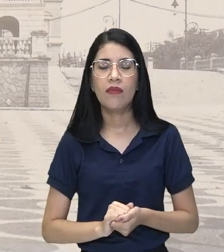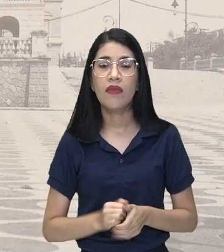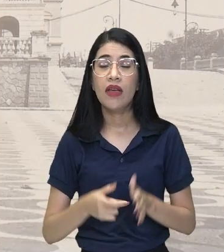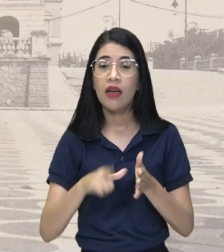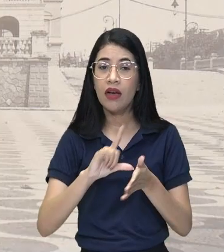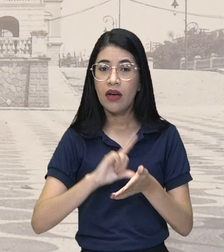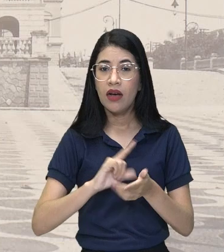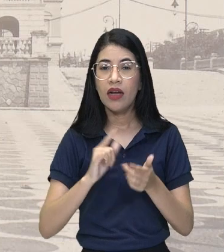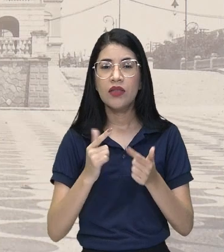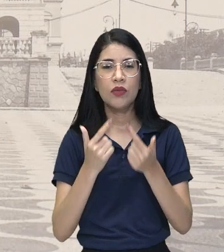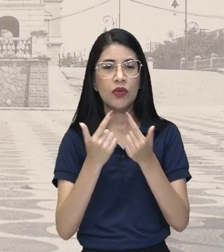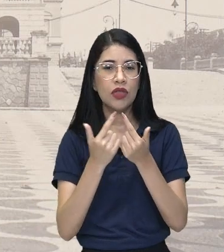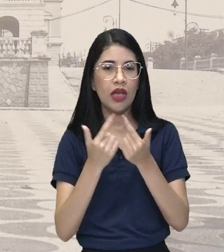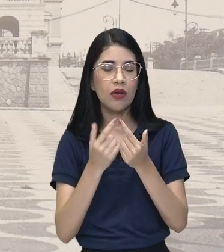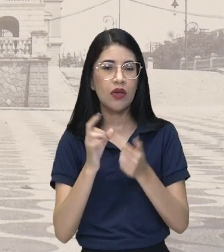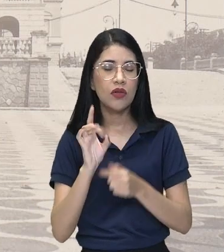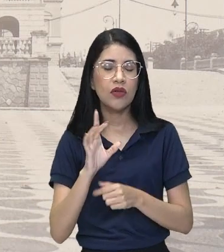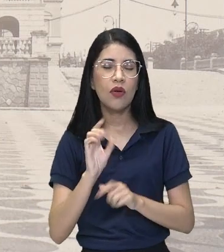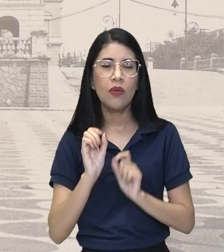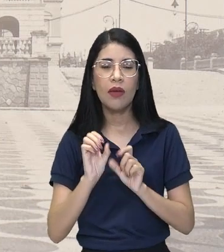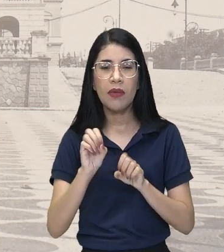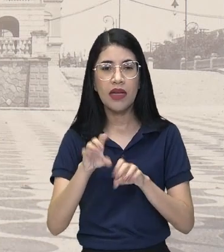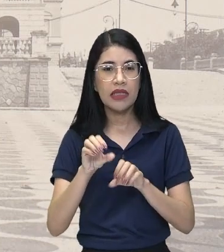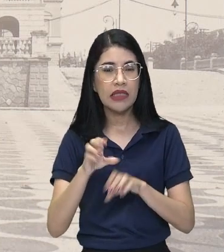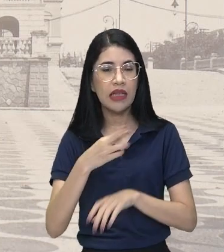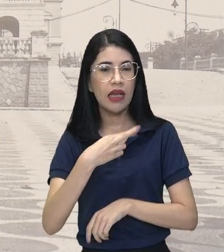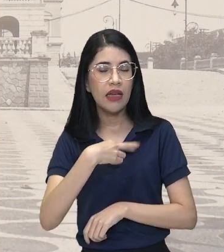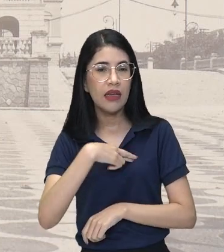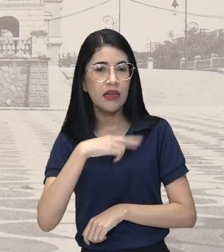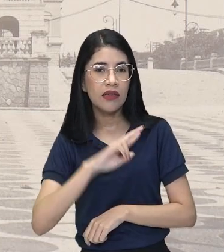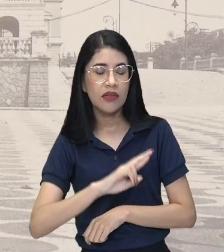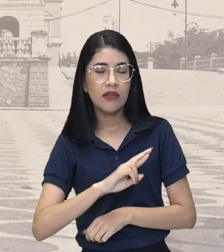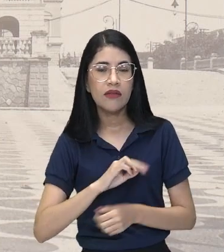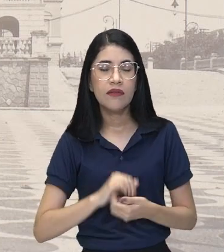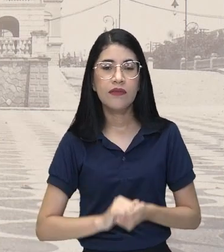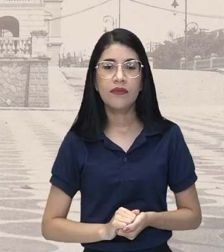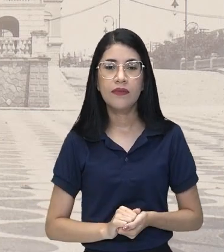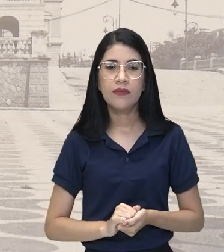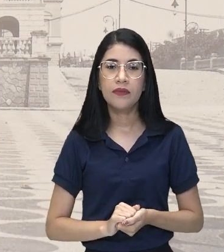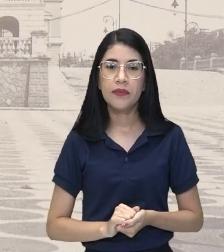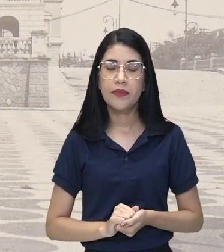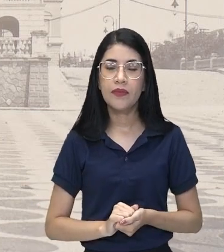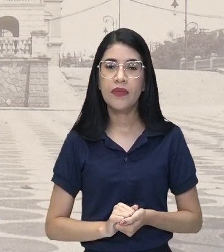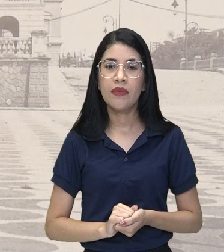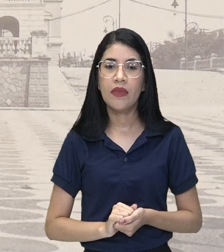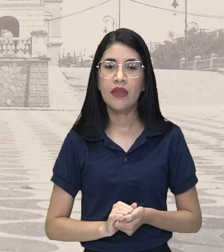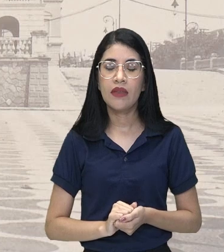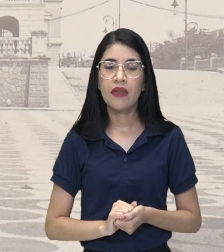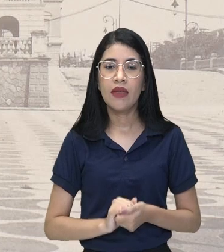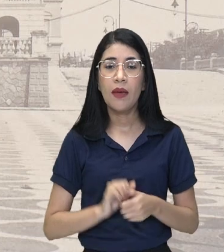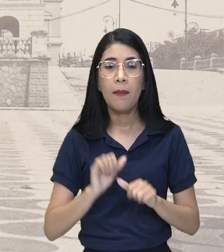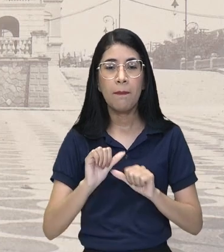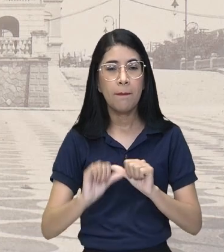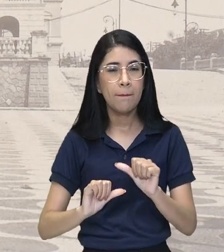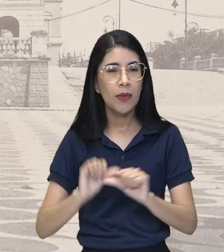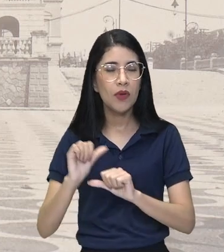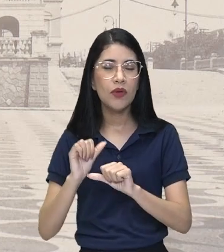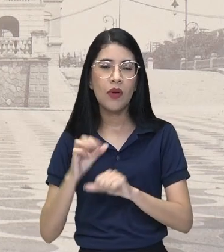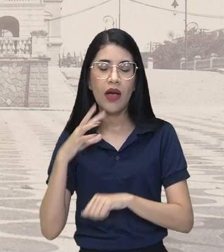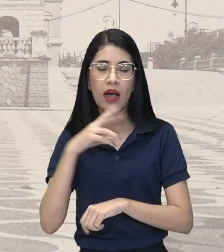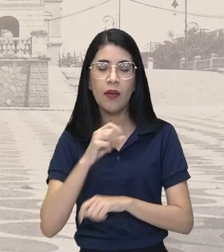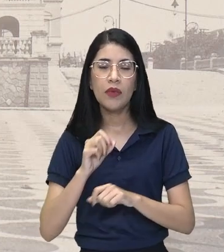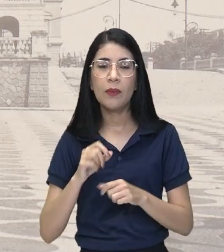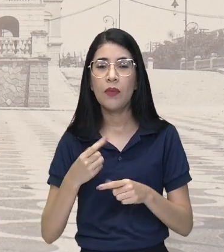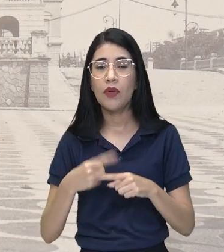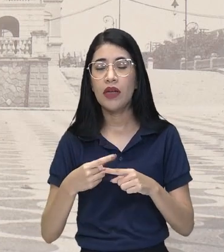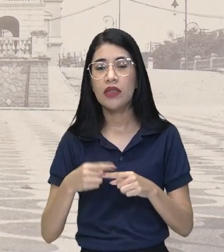era apenas um teatro de catequese, um teatro religioso. E, de repente, o Amazonas recebe luz